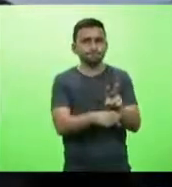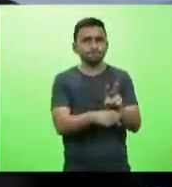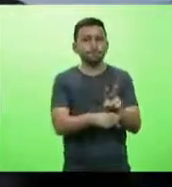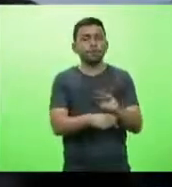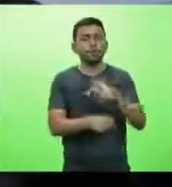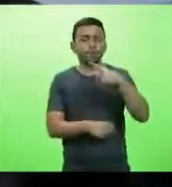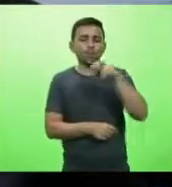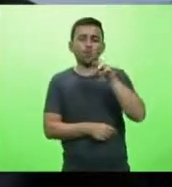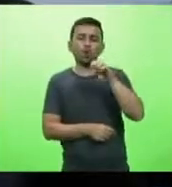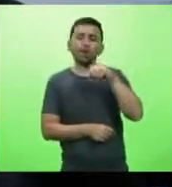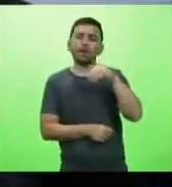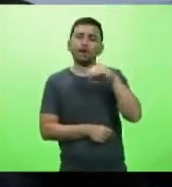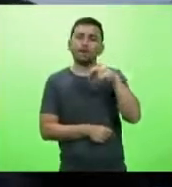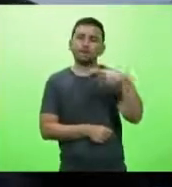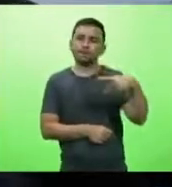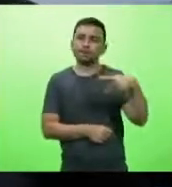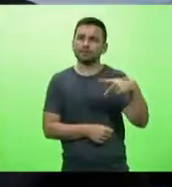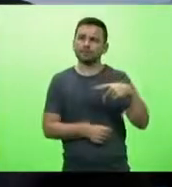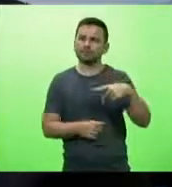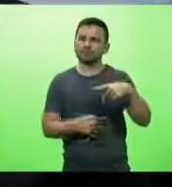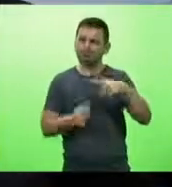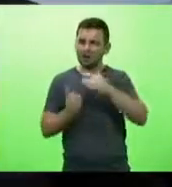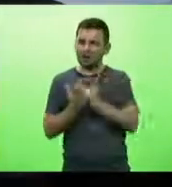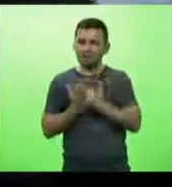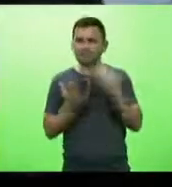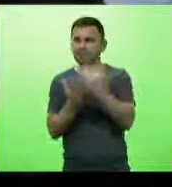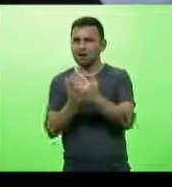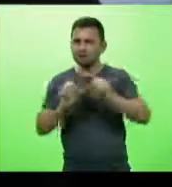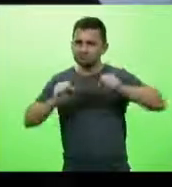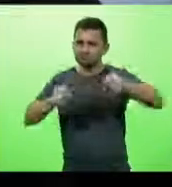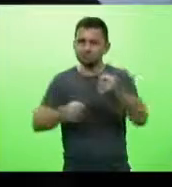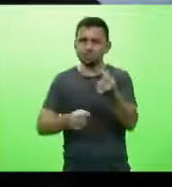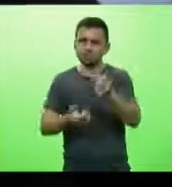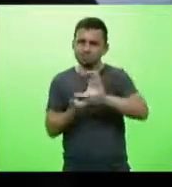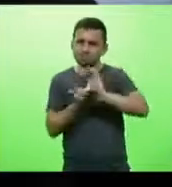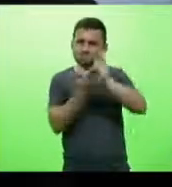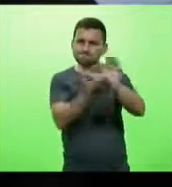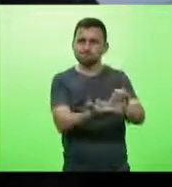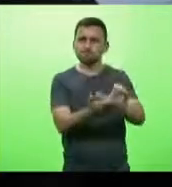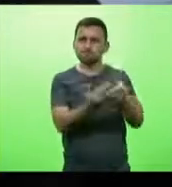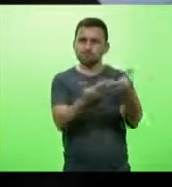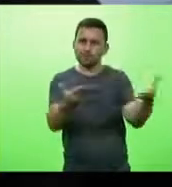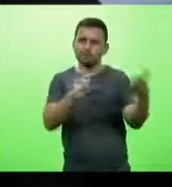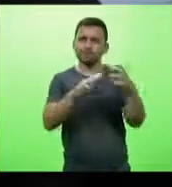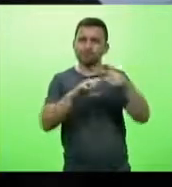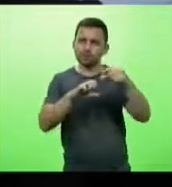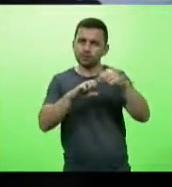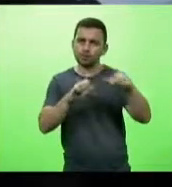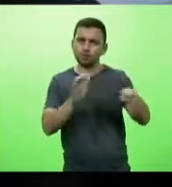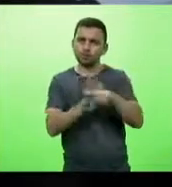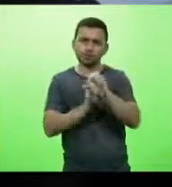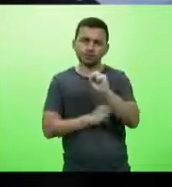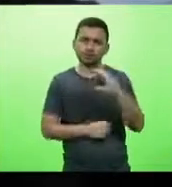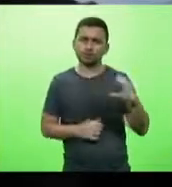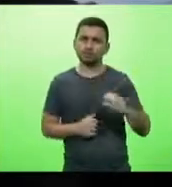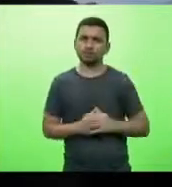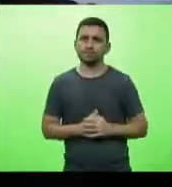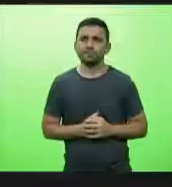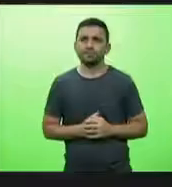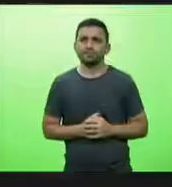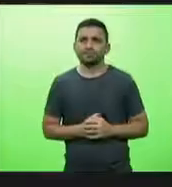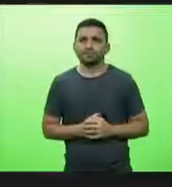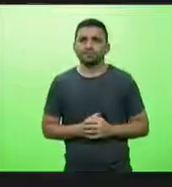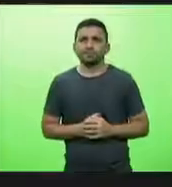aqui mais forte, mais agressiva, no sentido de recursos mesmo, para nossos empreendedores em Santa Catarina. Obrigado, presidente Kennedy